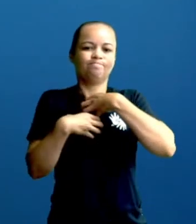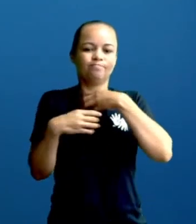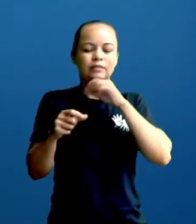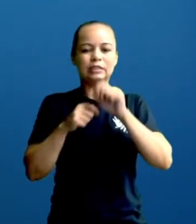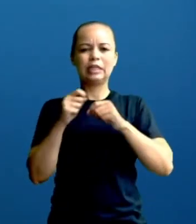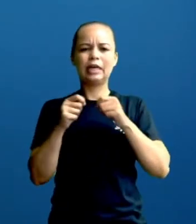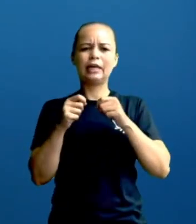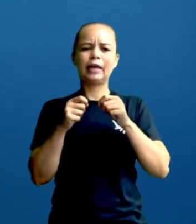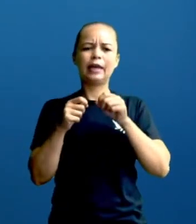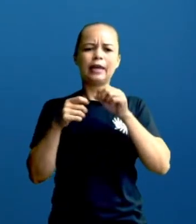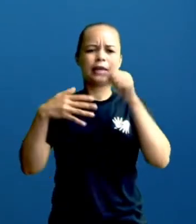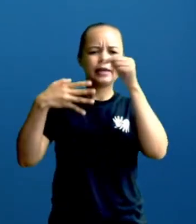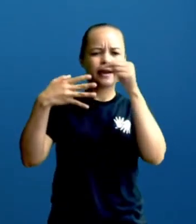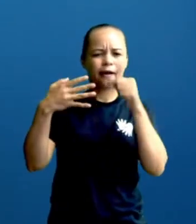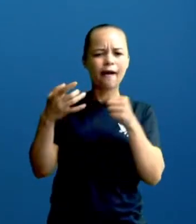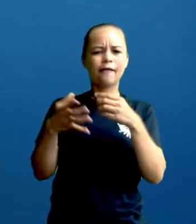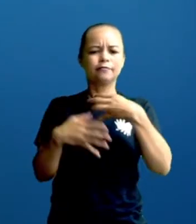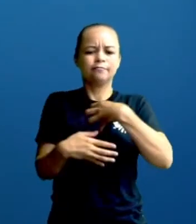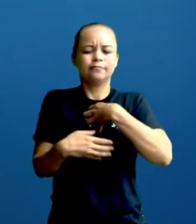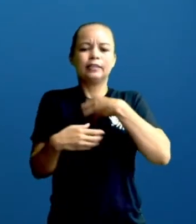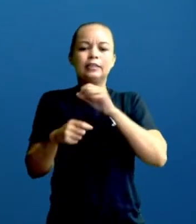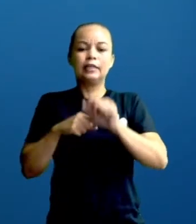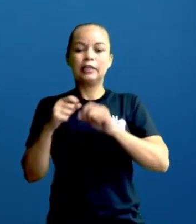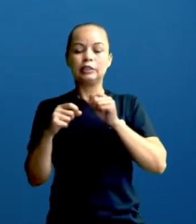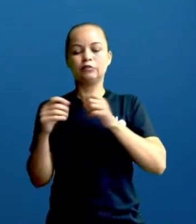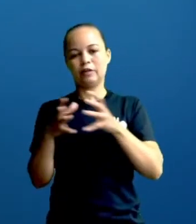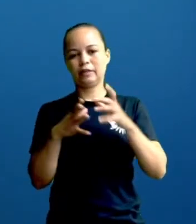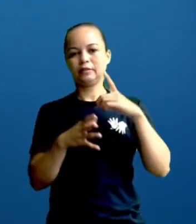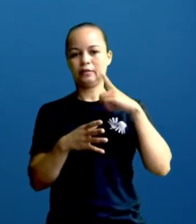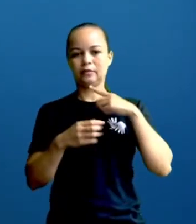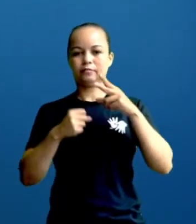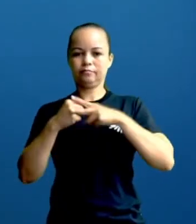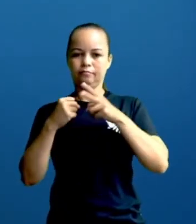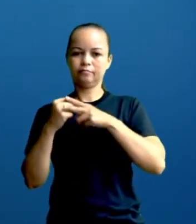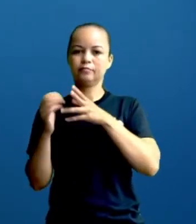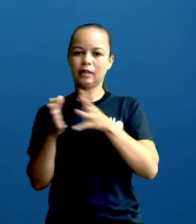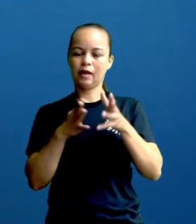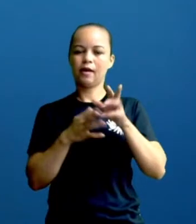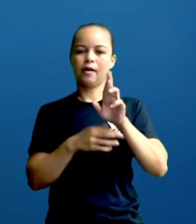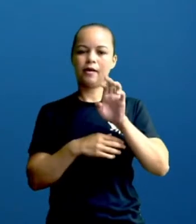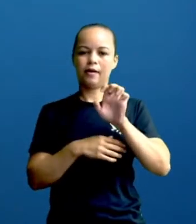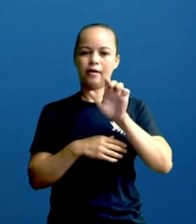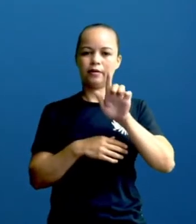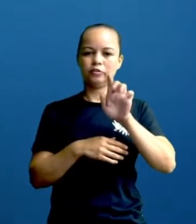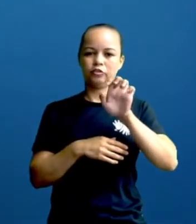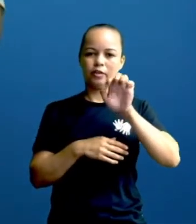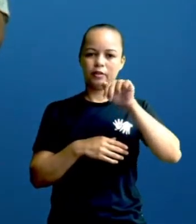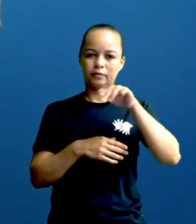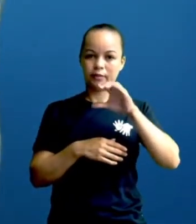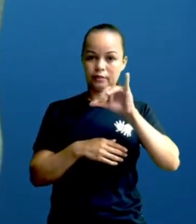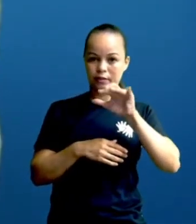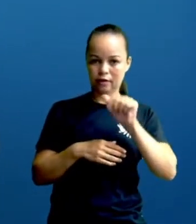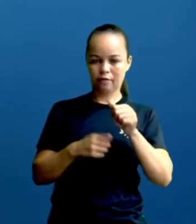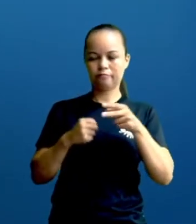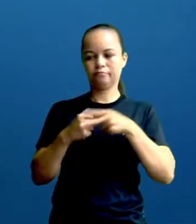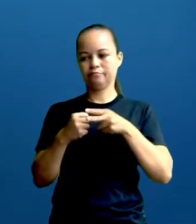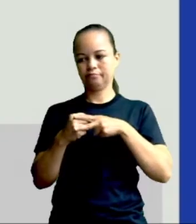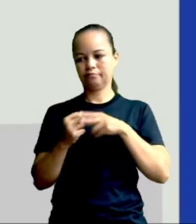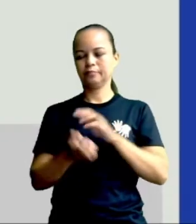que em cada sentido esse verbo vai ter uma regra de regência verbal Então vamos lá